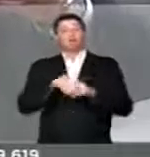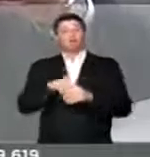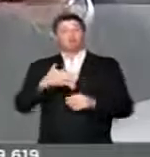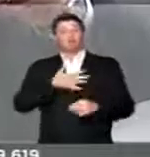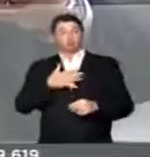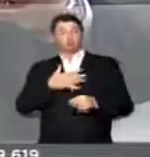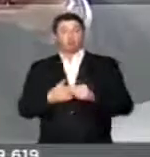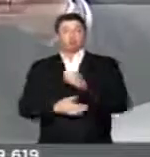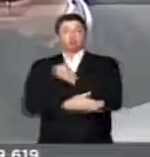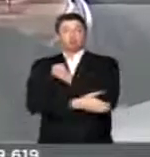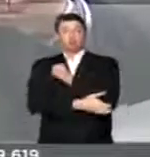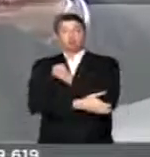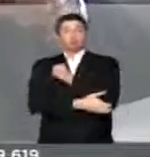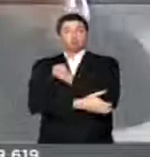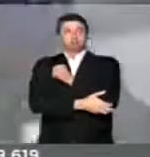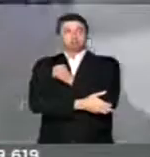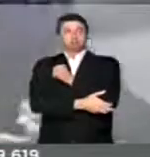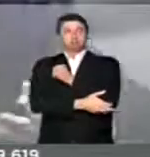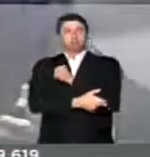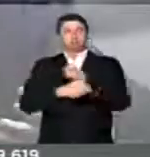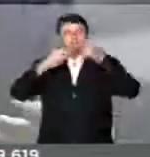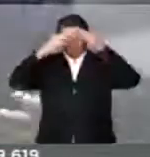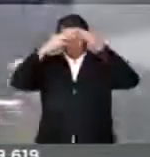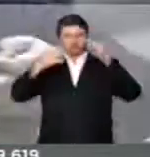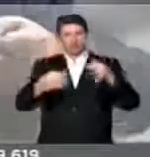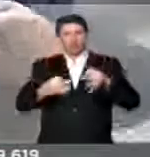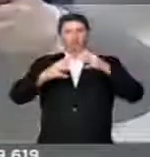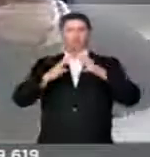voto, digamos, sereno,